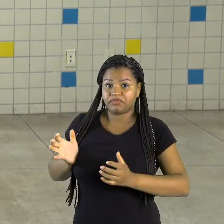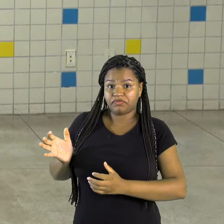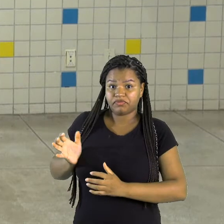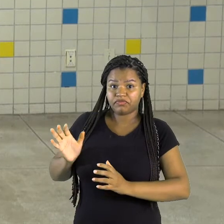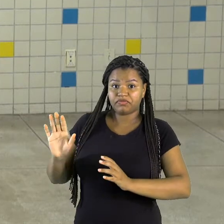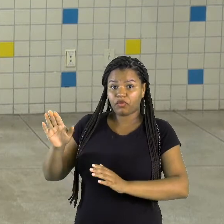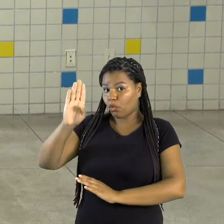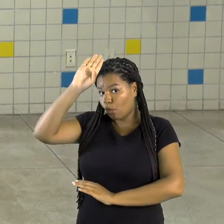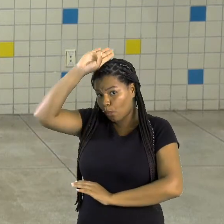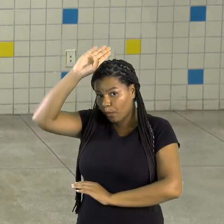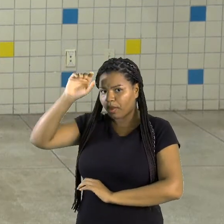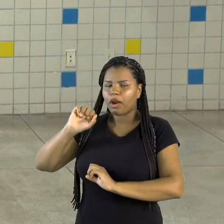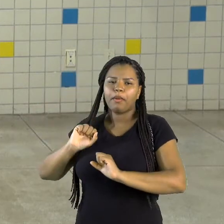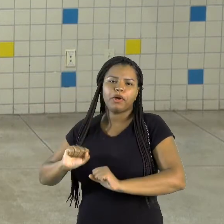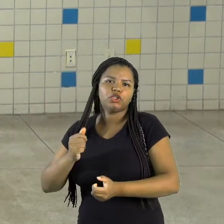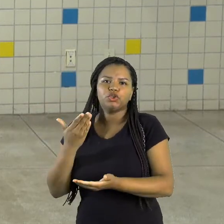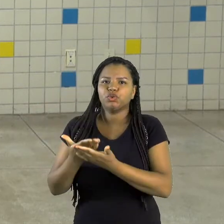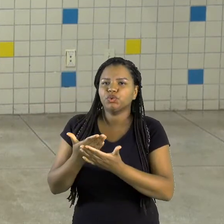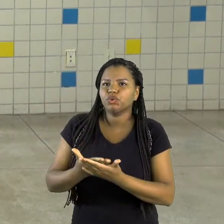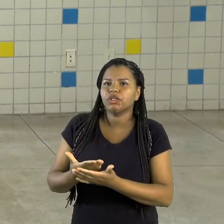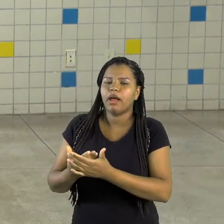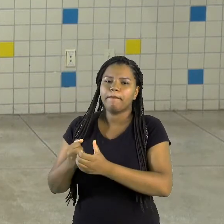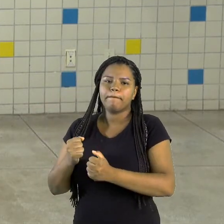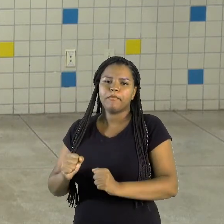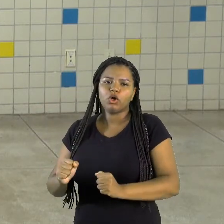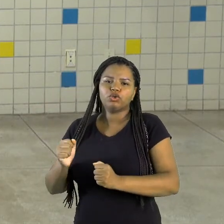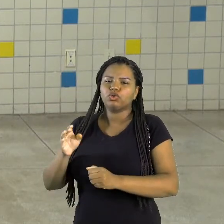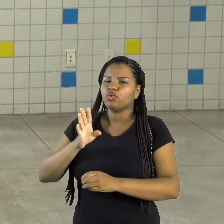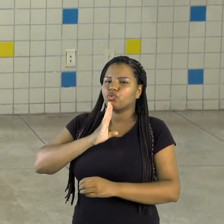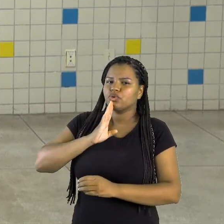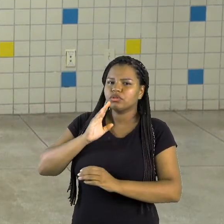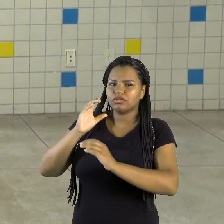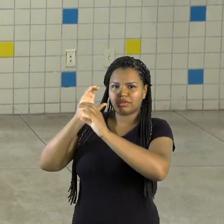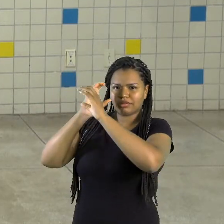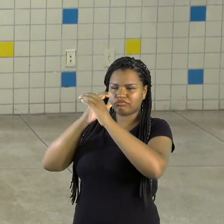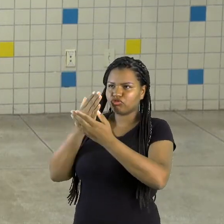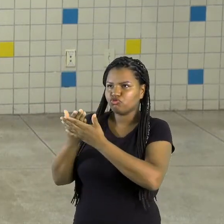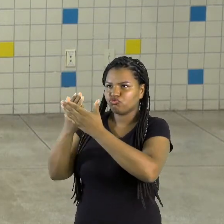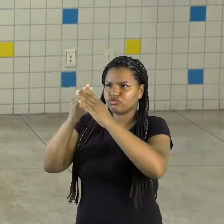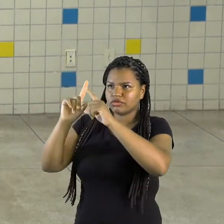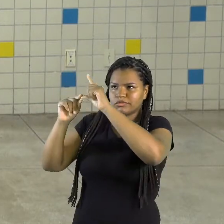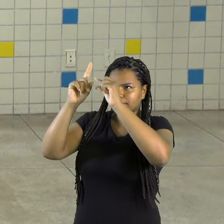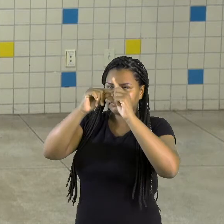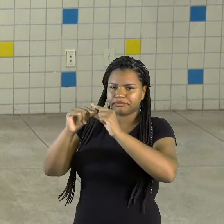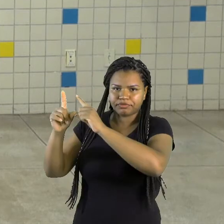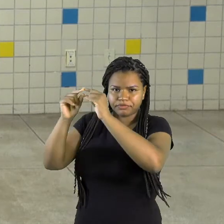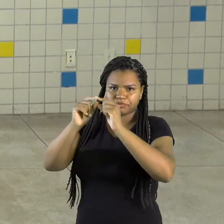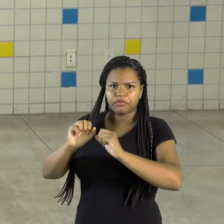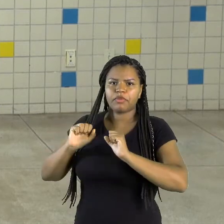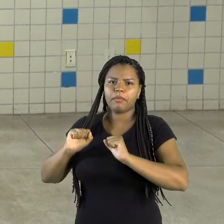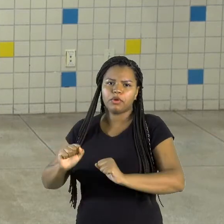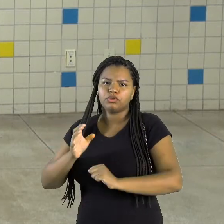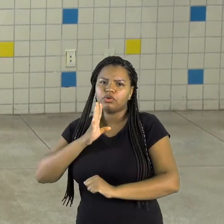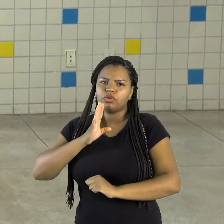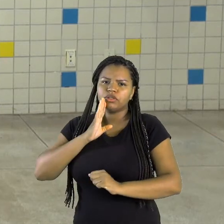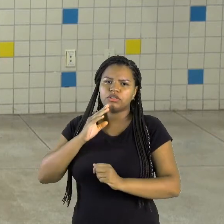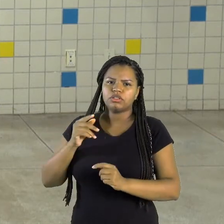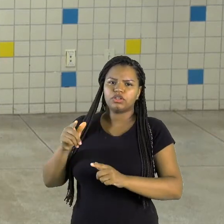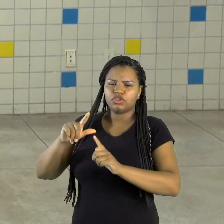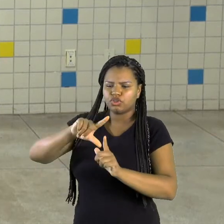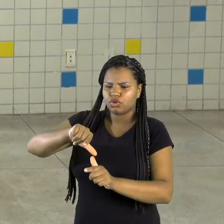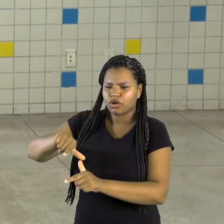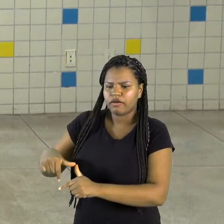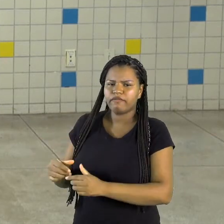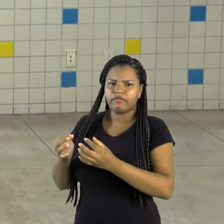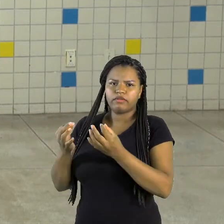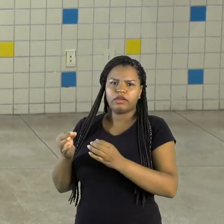elas podiam estudar, podiam conhecer astronomia, podiam conhecer geografia, podiam conhecer semântica, pouco de